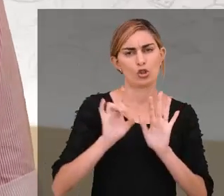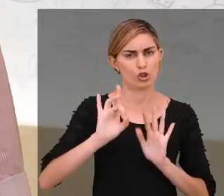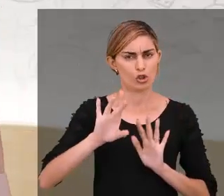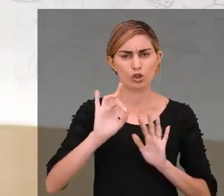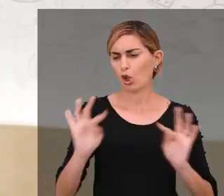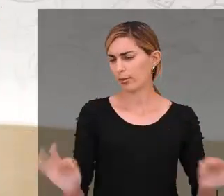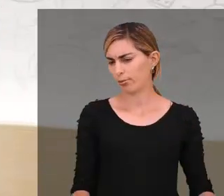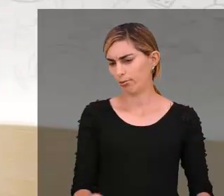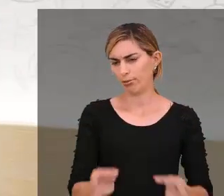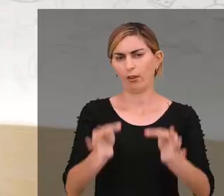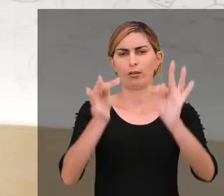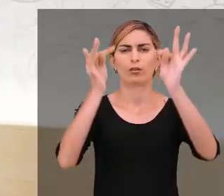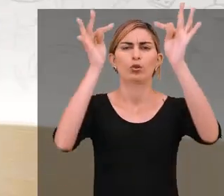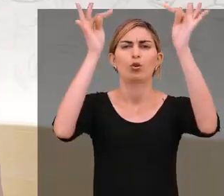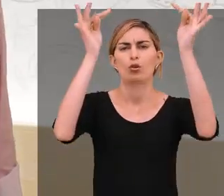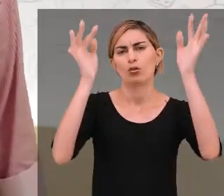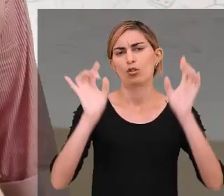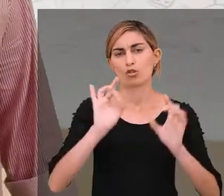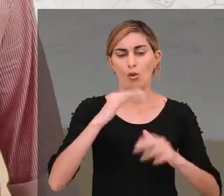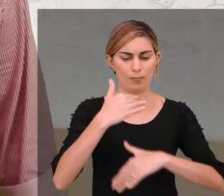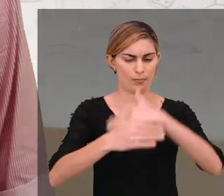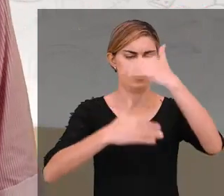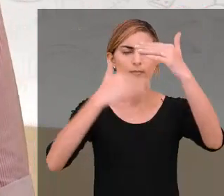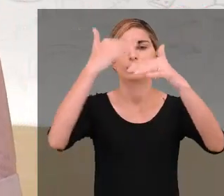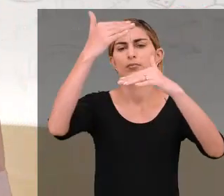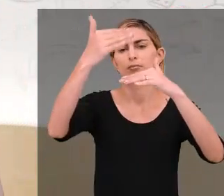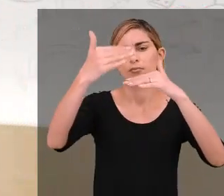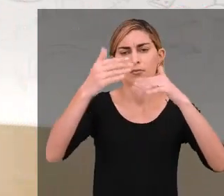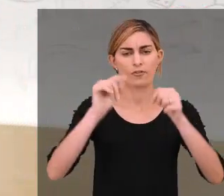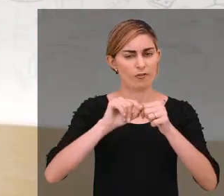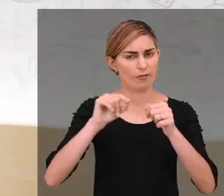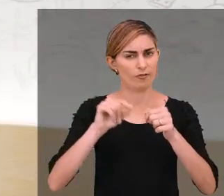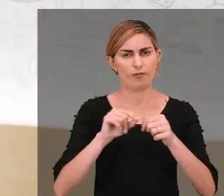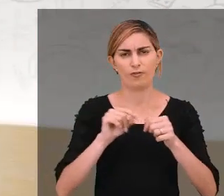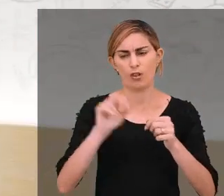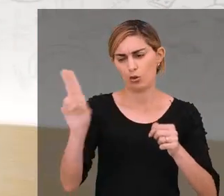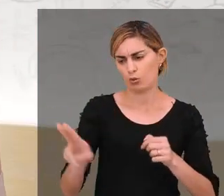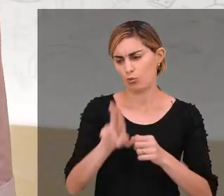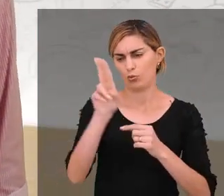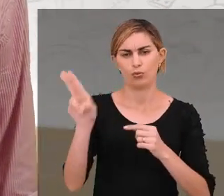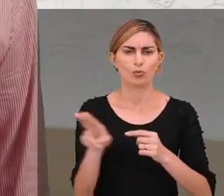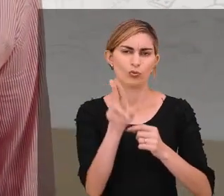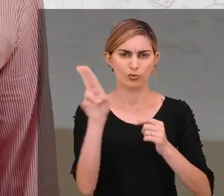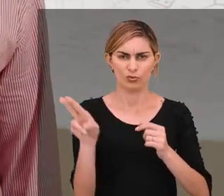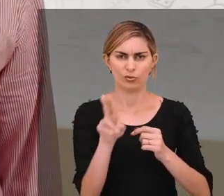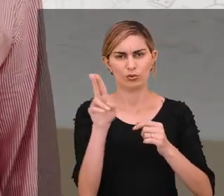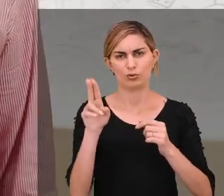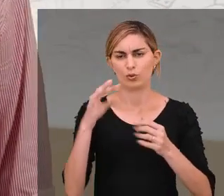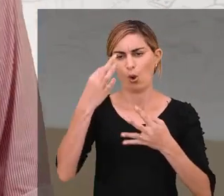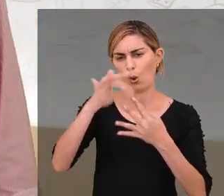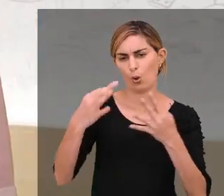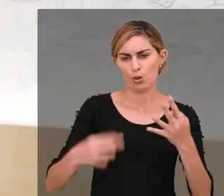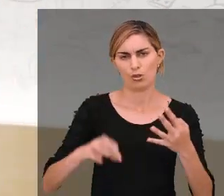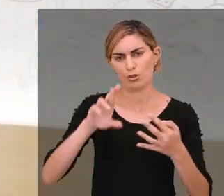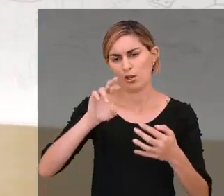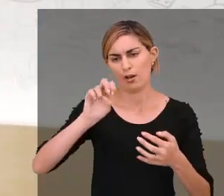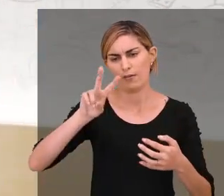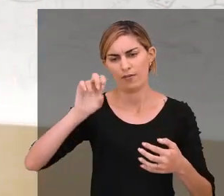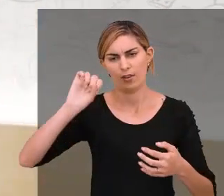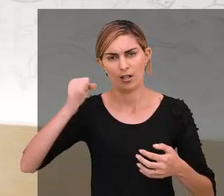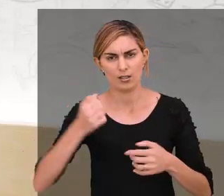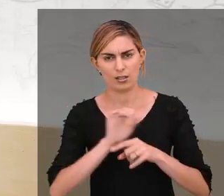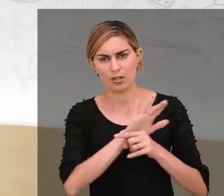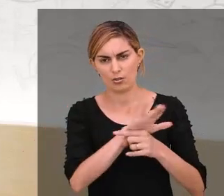é só tecnologia, são só processos que fazem com que o uso da logística reversa